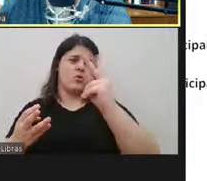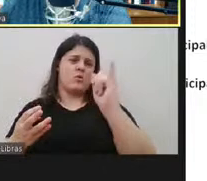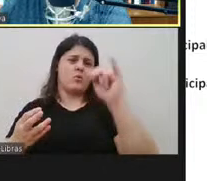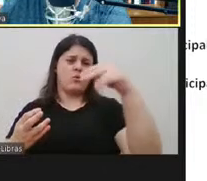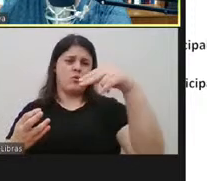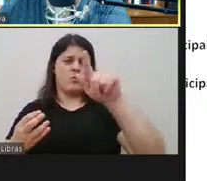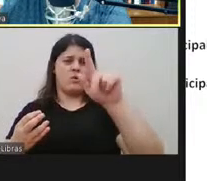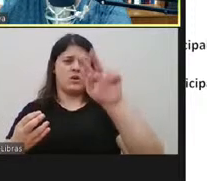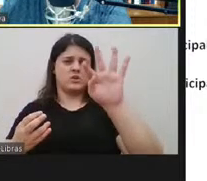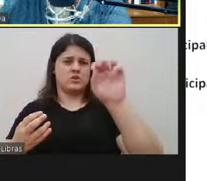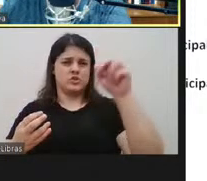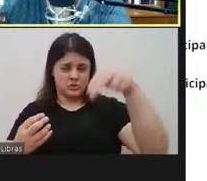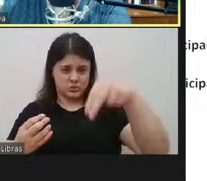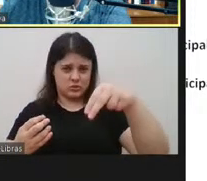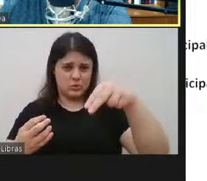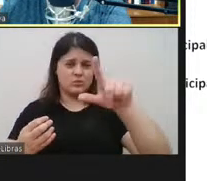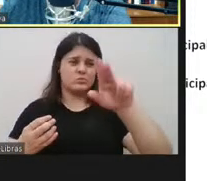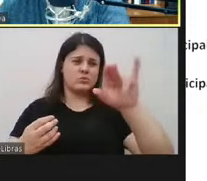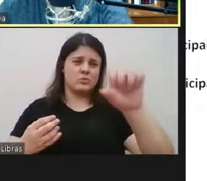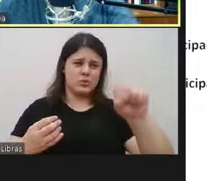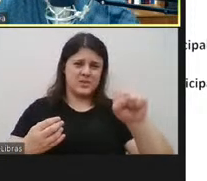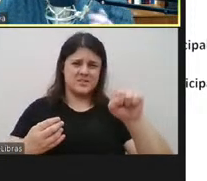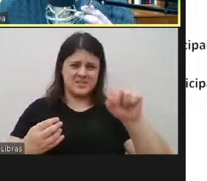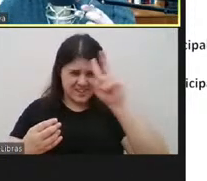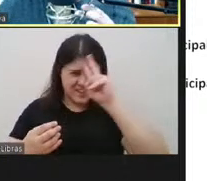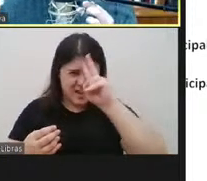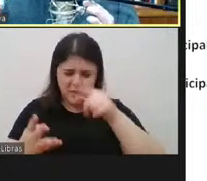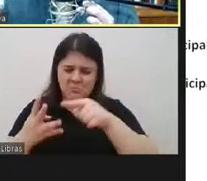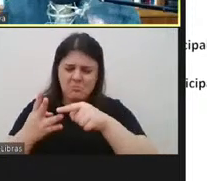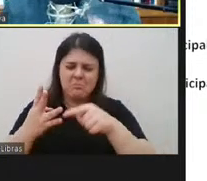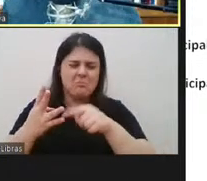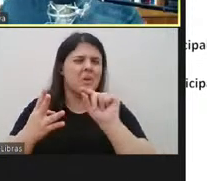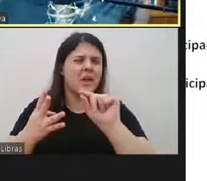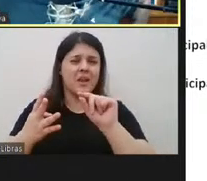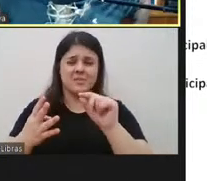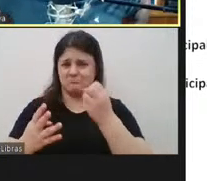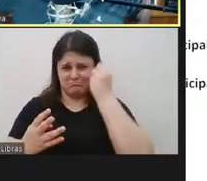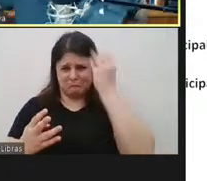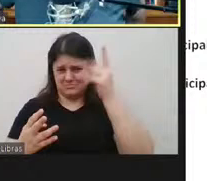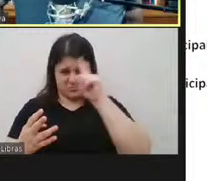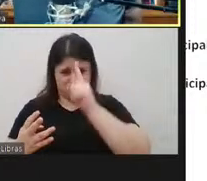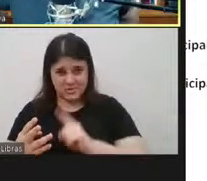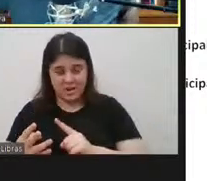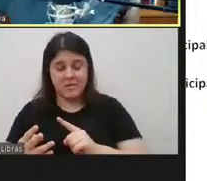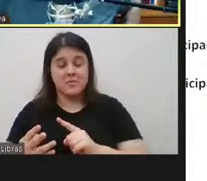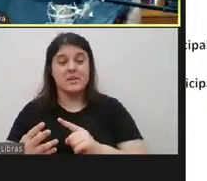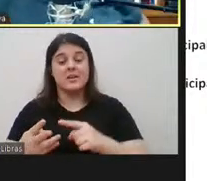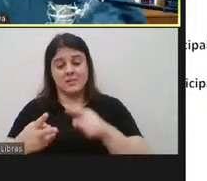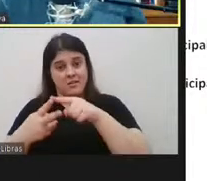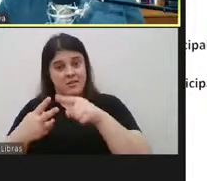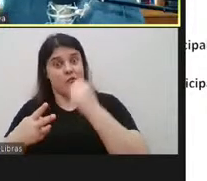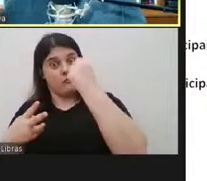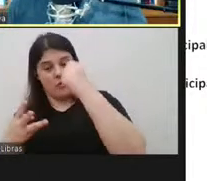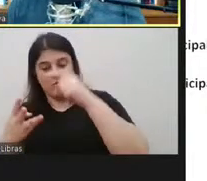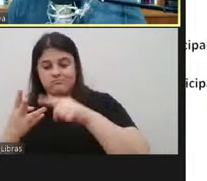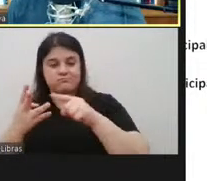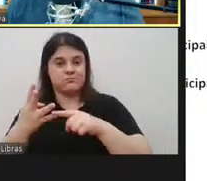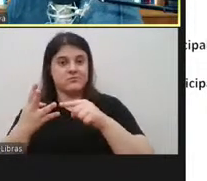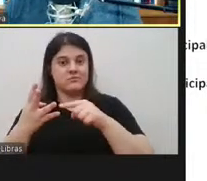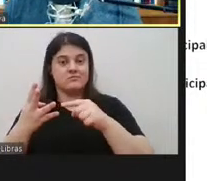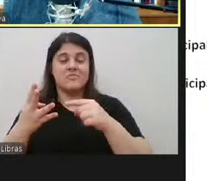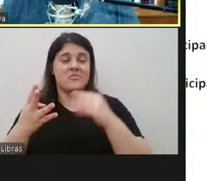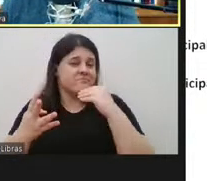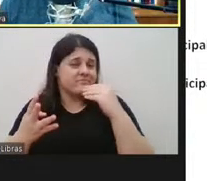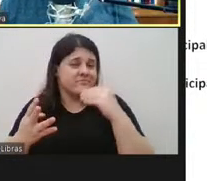Presidente fracos Essa é a grande realidade é essa notícia triste que a gente tem que encarar Mas quem importante observar a